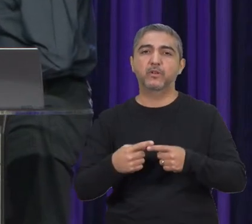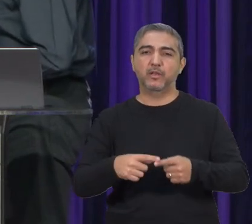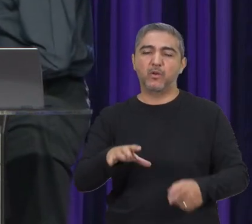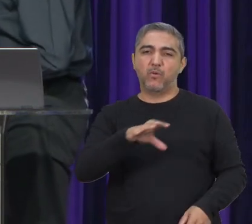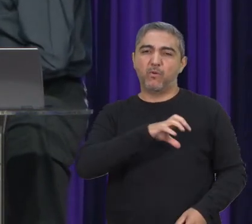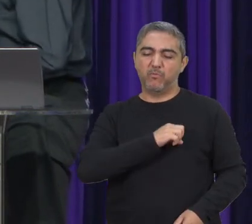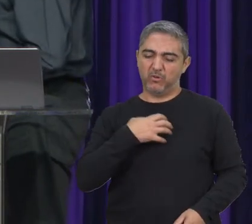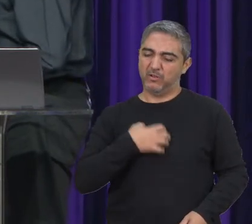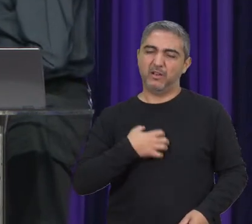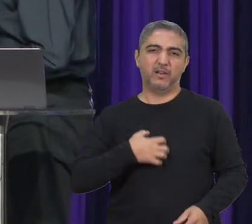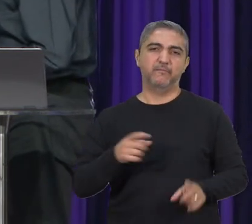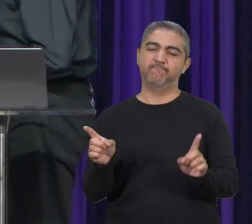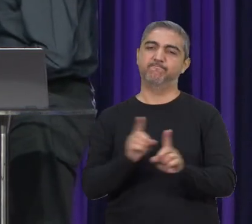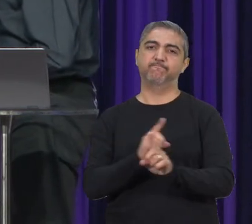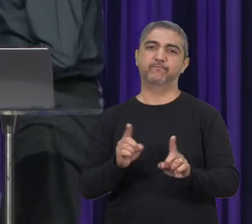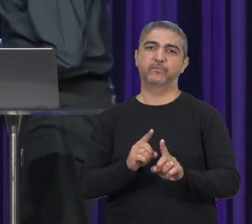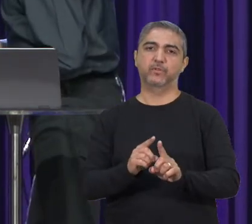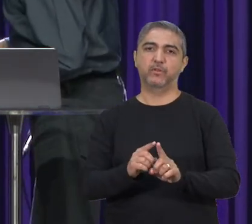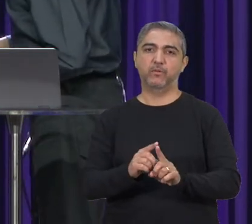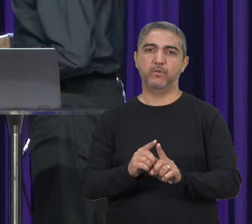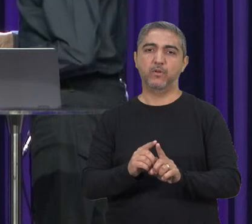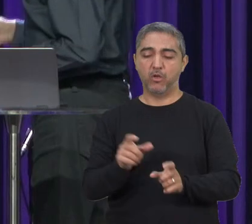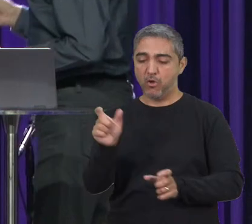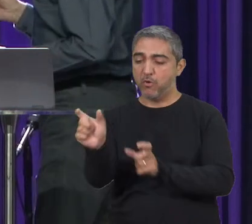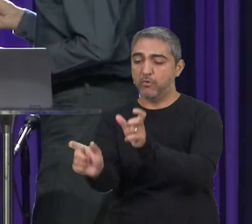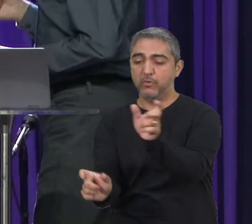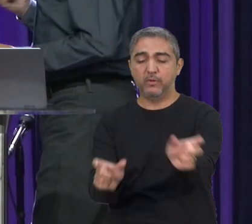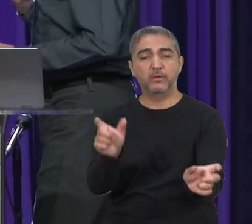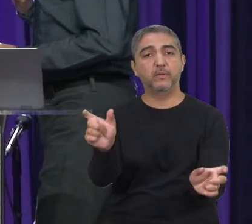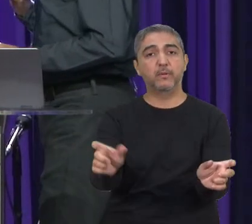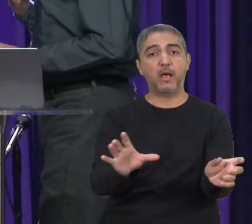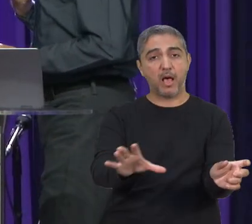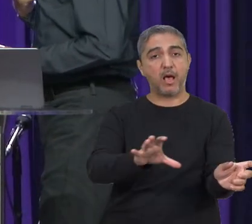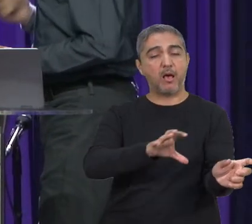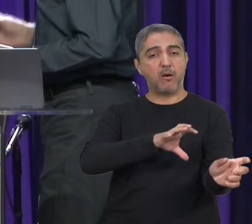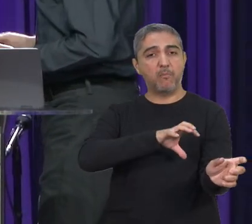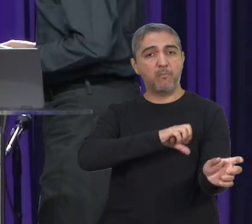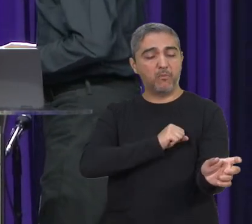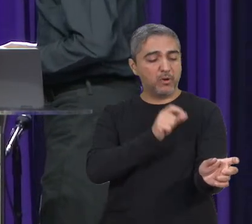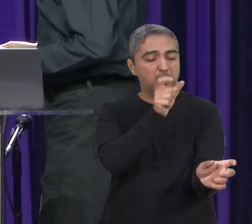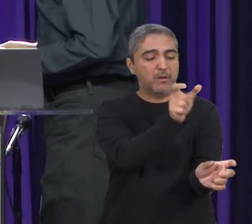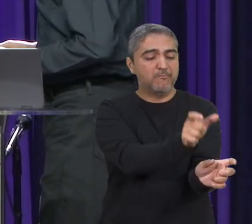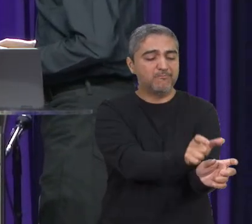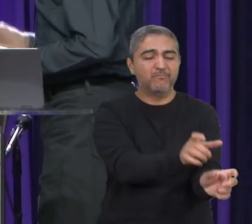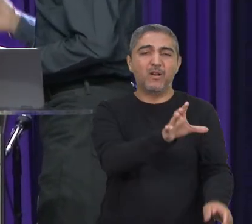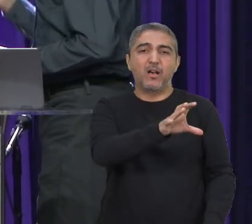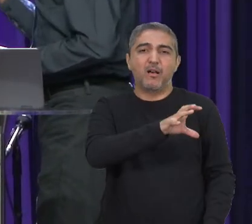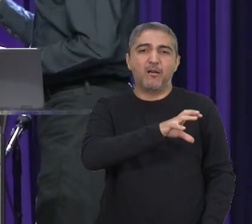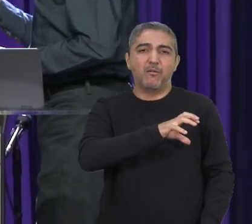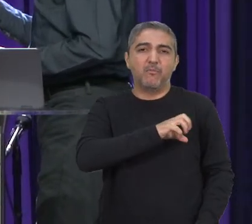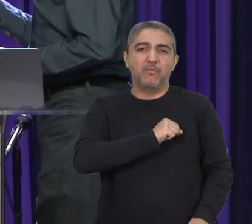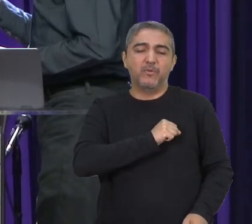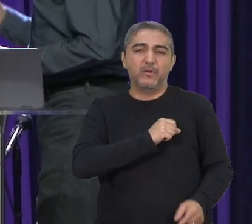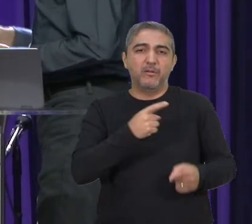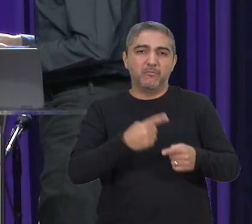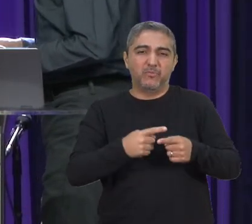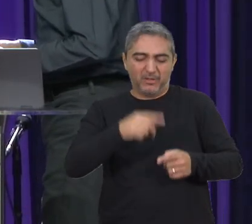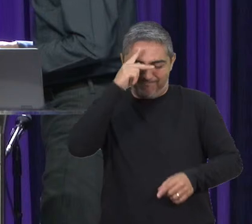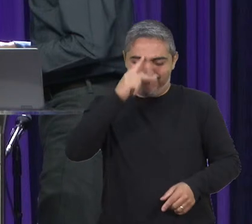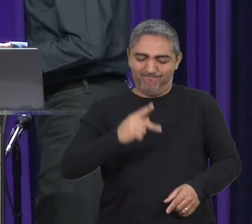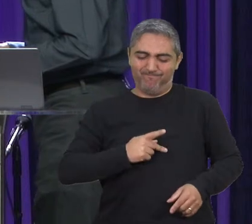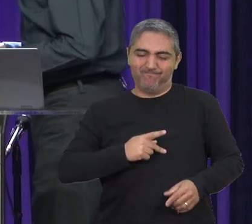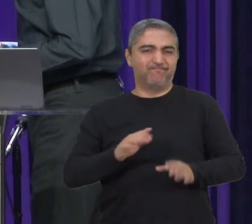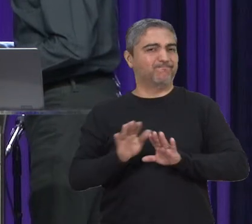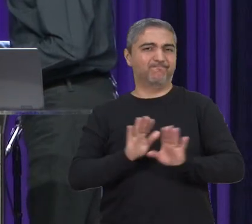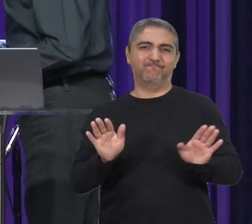O altruísmo, porque o amor não procura os seus próprios interesses. O perdão,